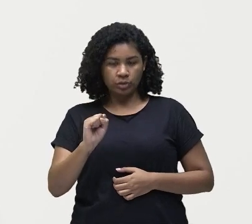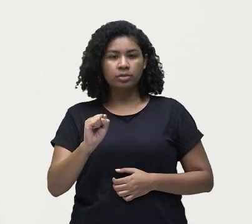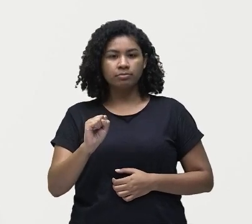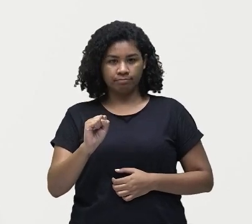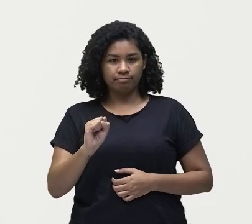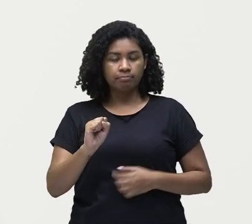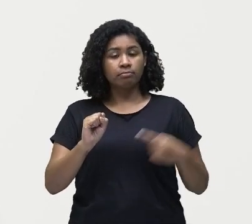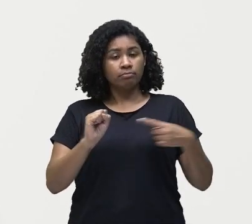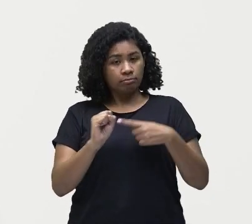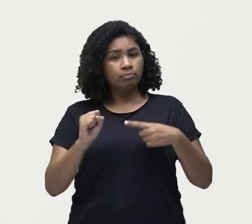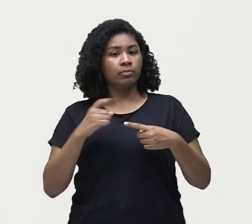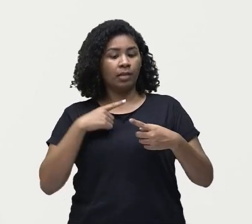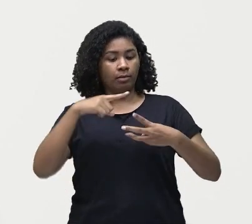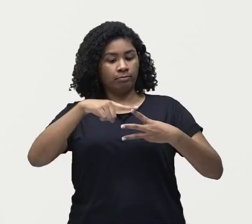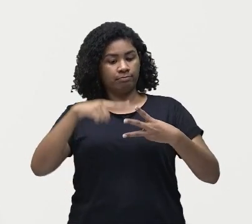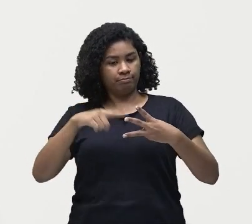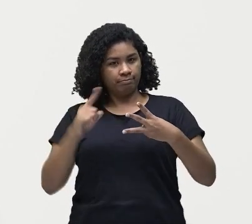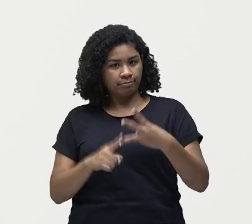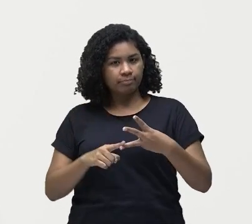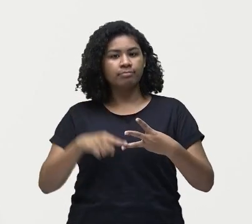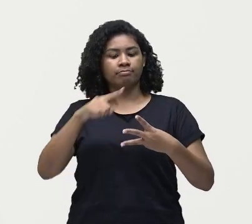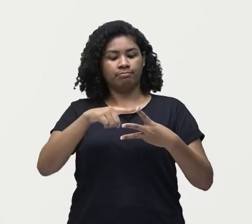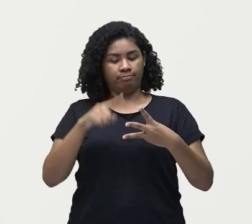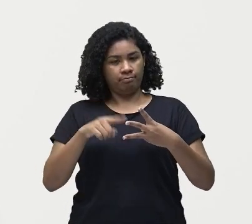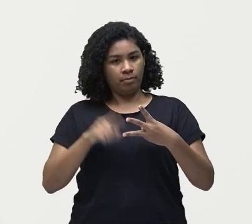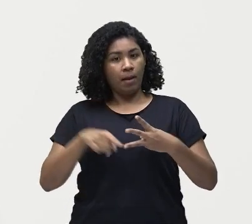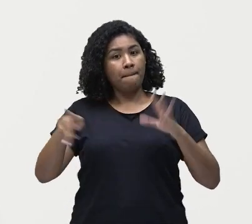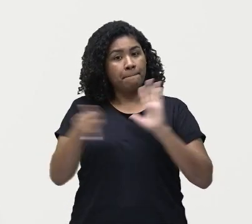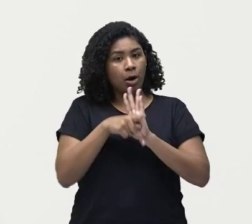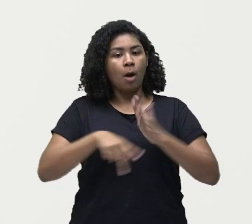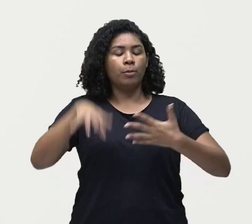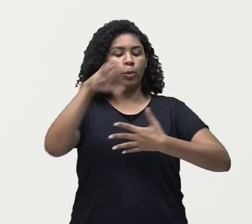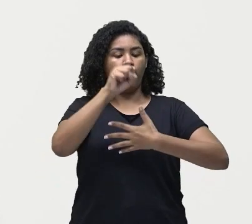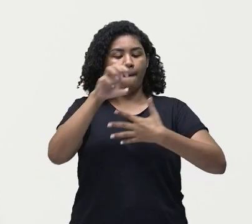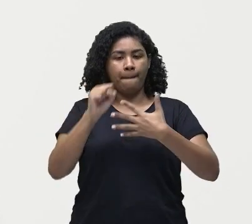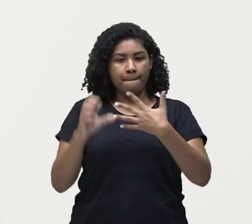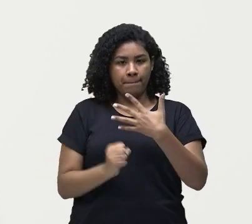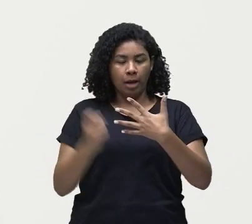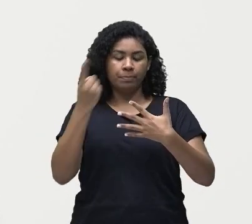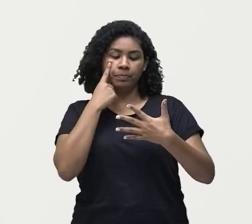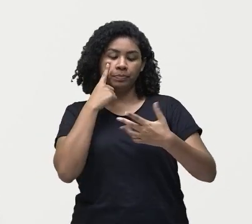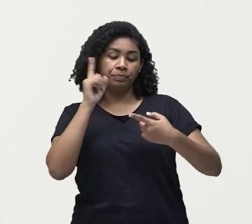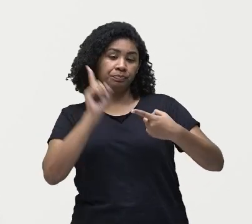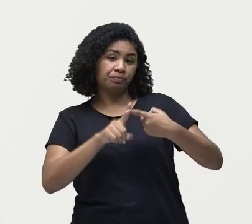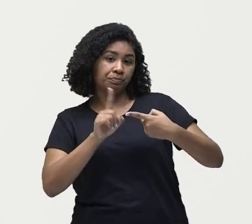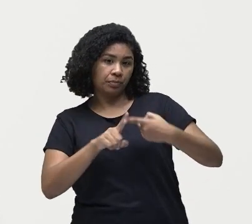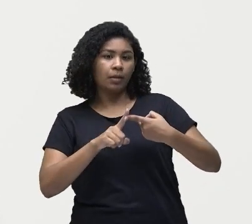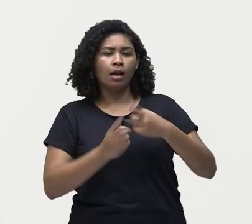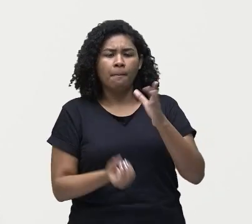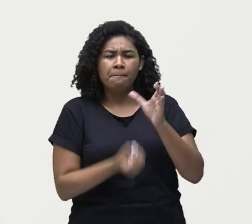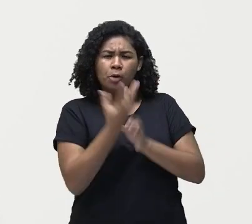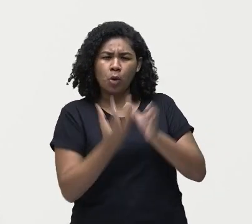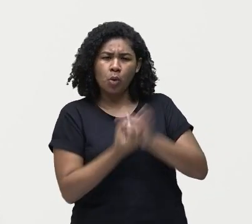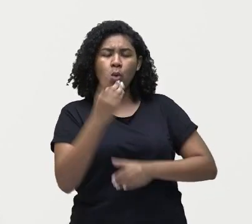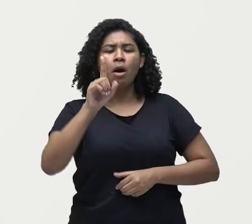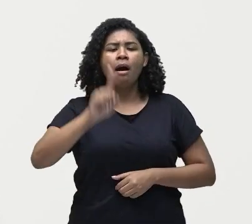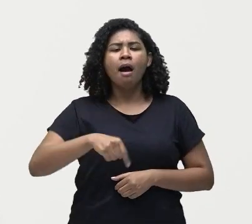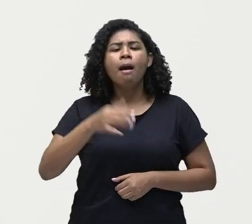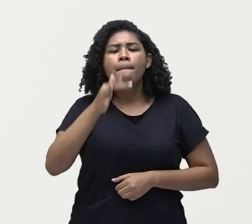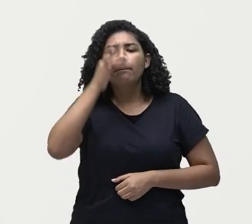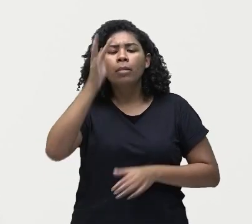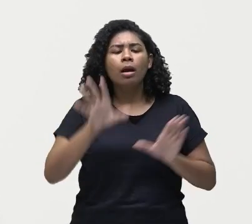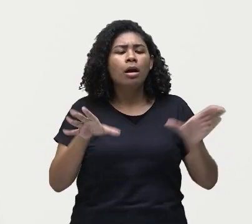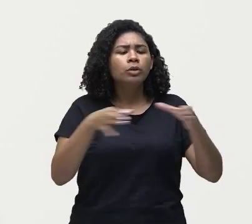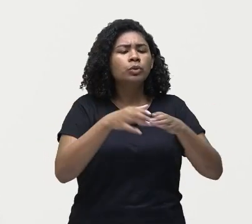cadeia alimentar. Os produtores, eles são as plantas. Por quê? Porque as plantas, elas